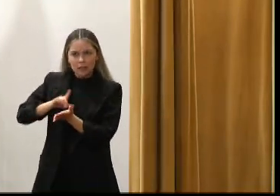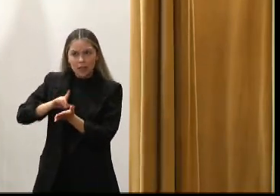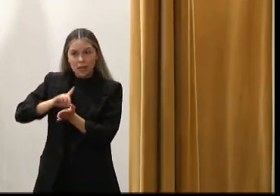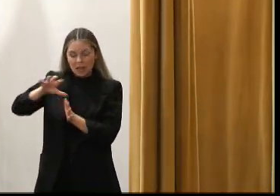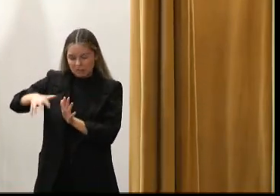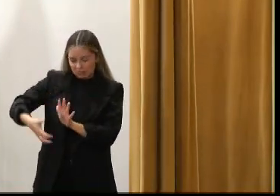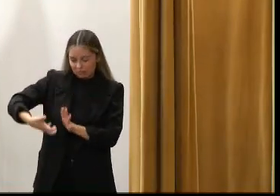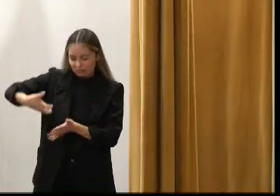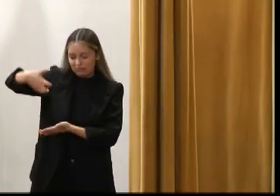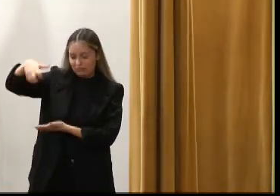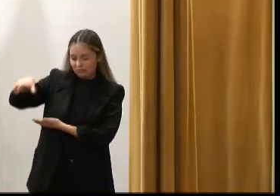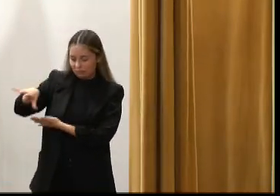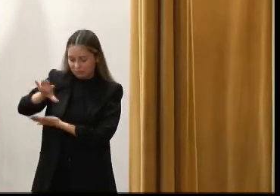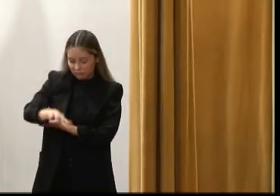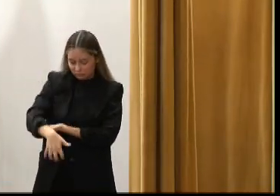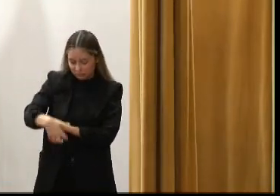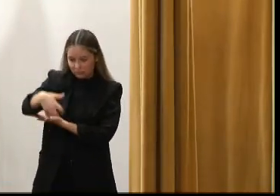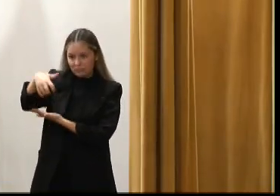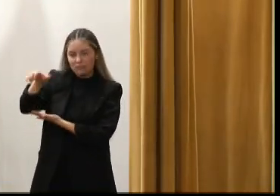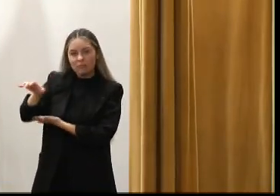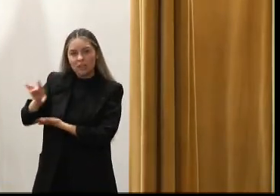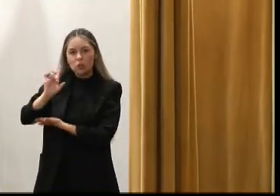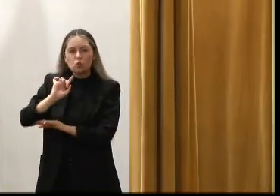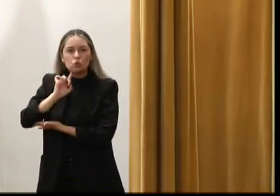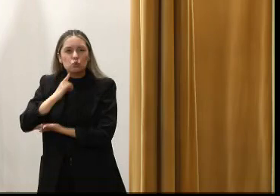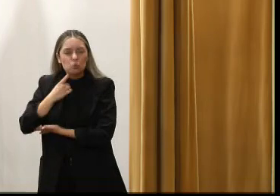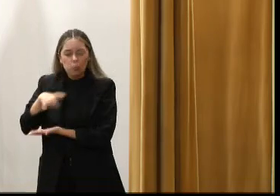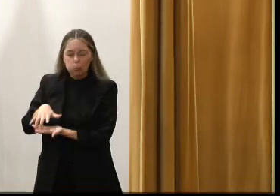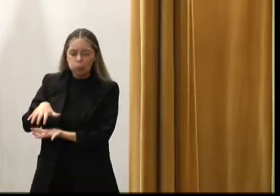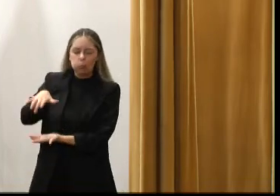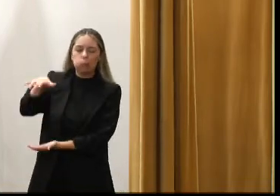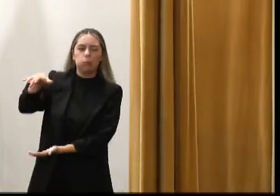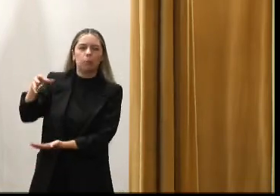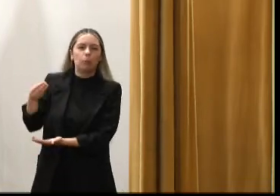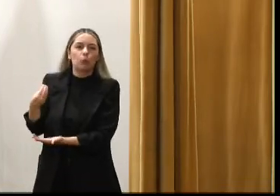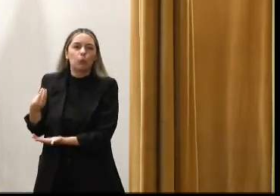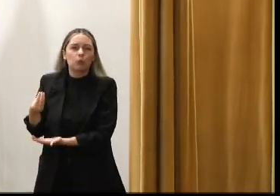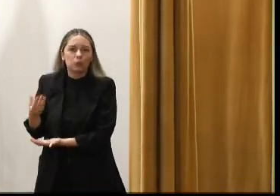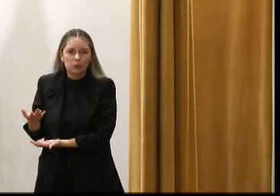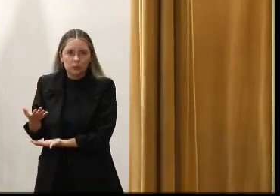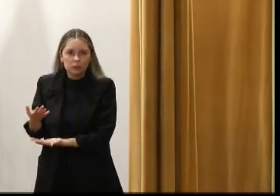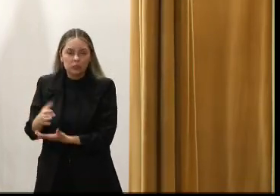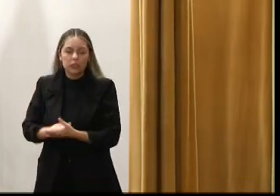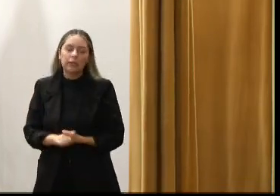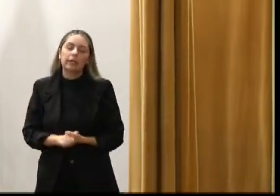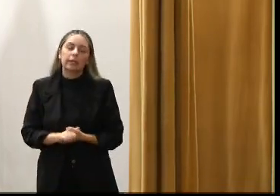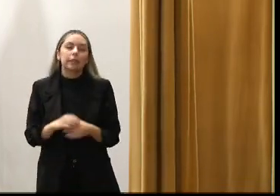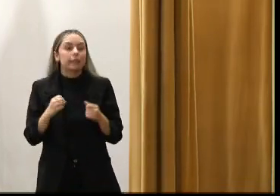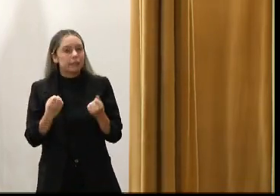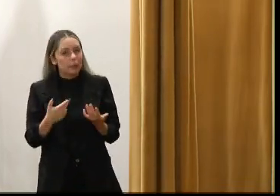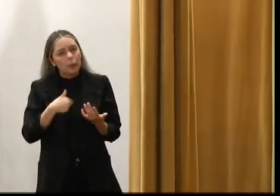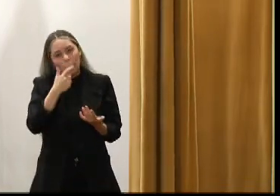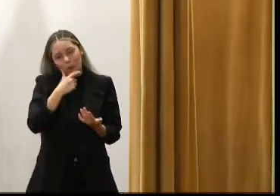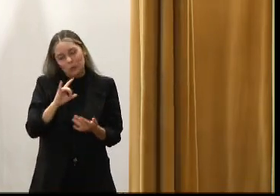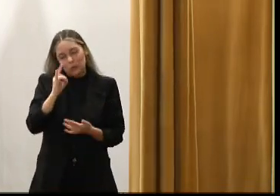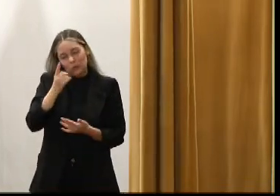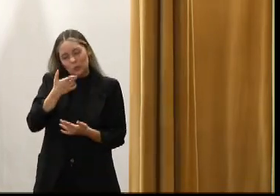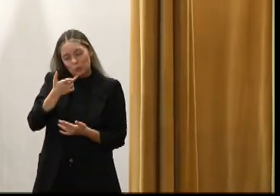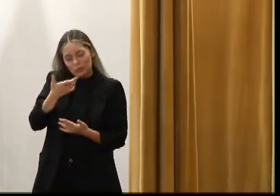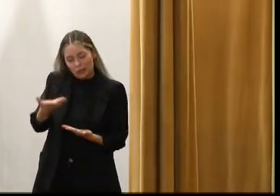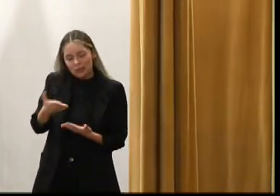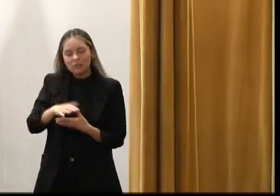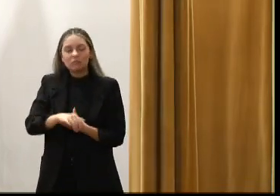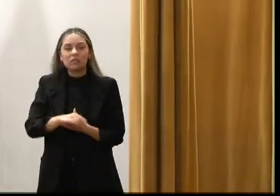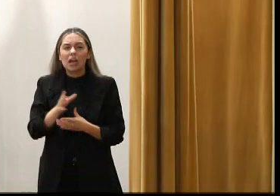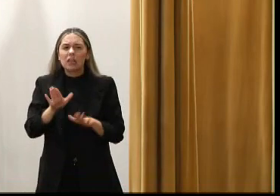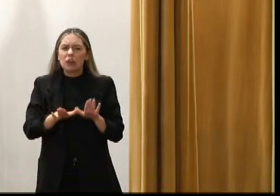e toneladas e toneladas de pneus, de fogões e de sujeira. Então, eu acho também, Ângela, para finalizar, o seguinte, eu acho que talvez